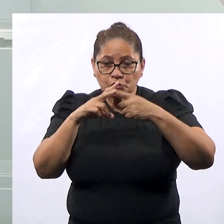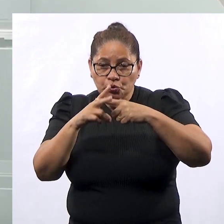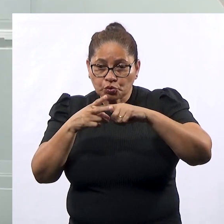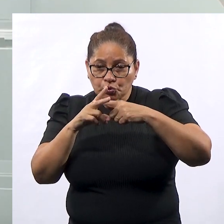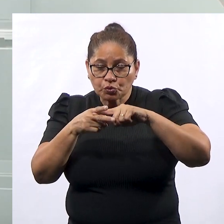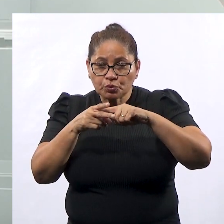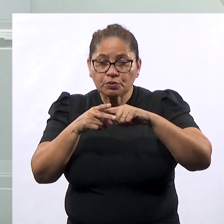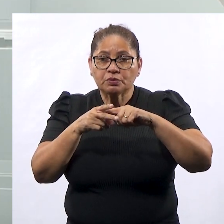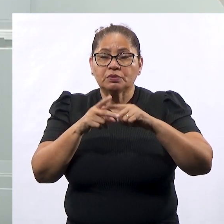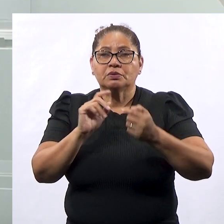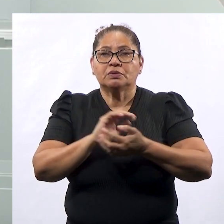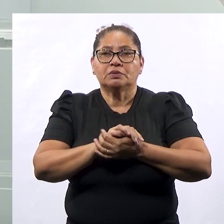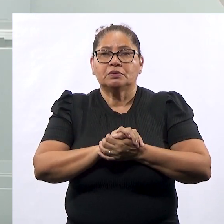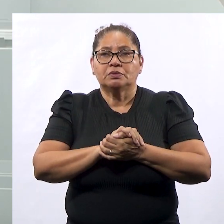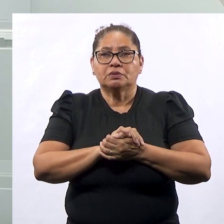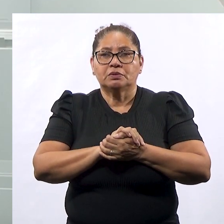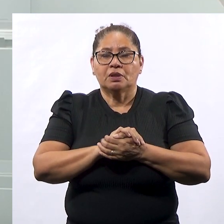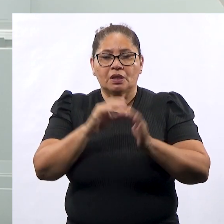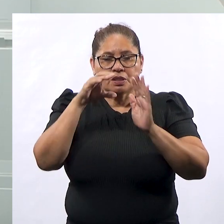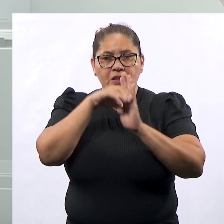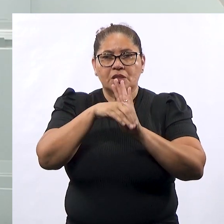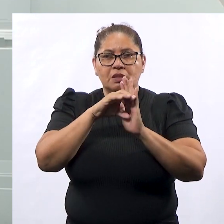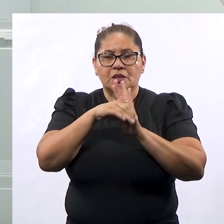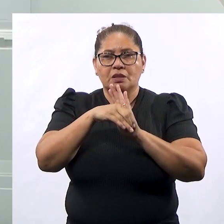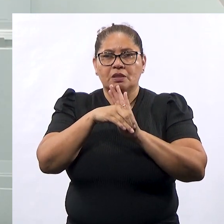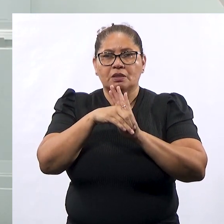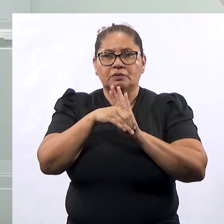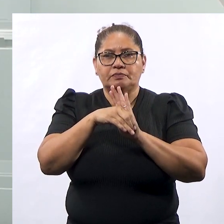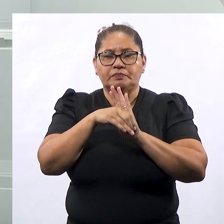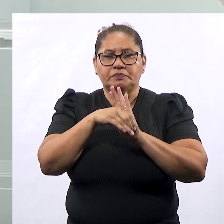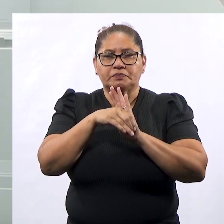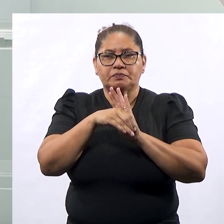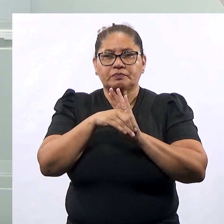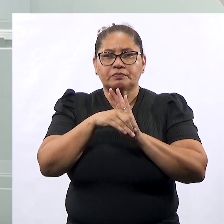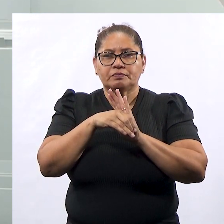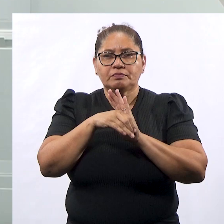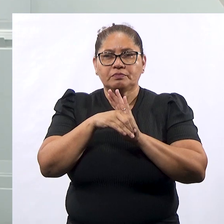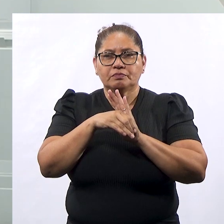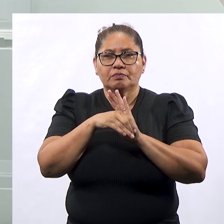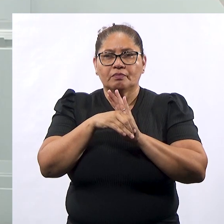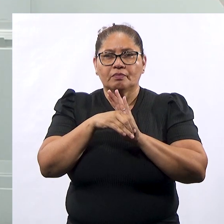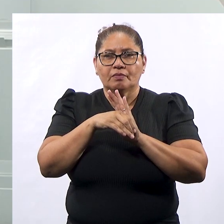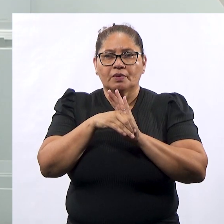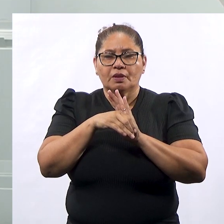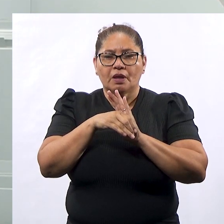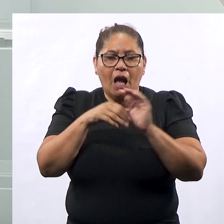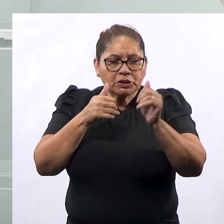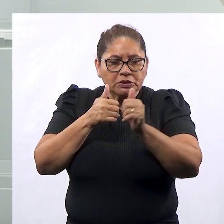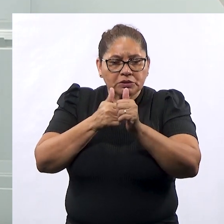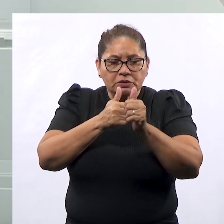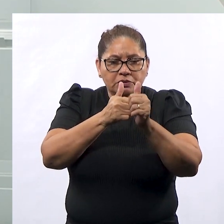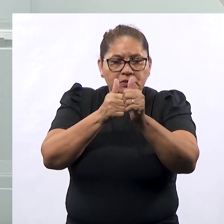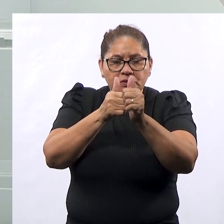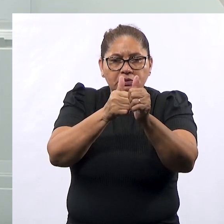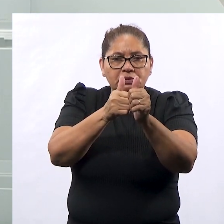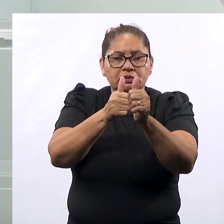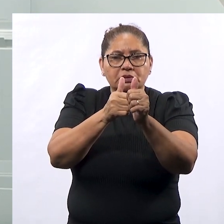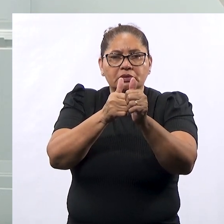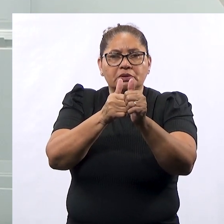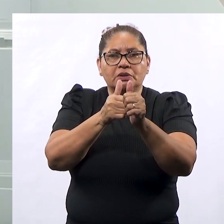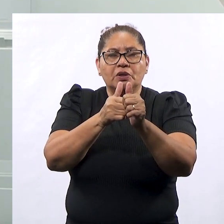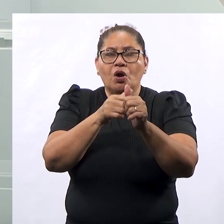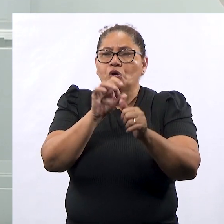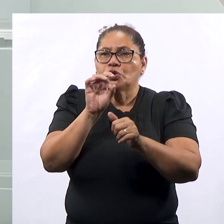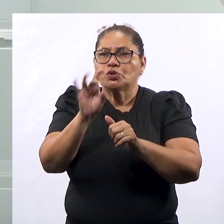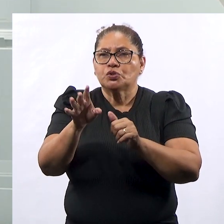de Regulação. A regulação, ela tem o conceito de você acompanhar, mais do que acompanhar,